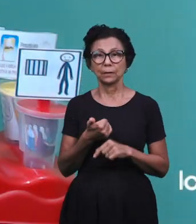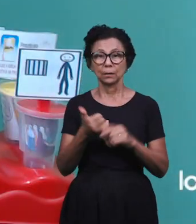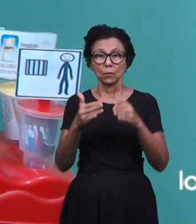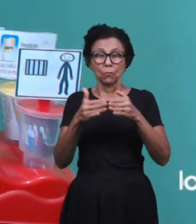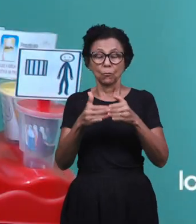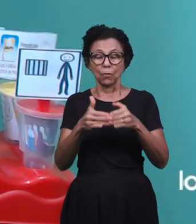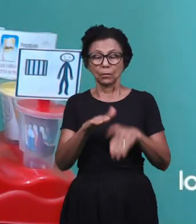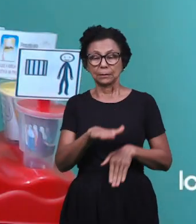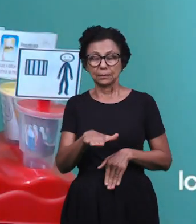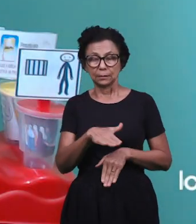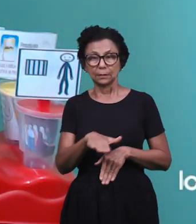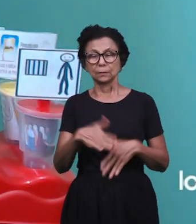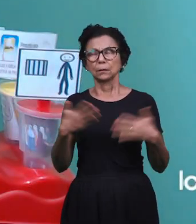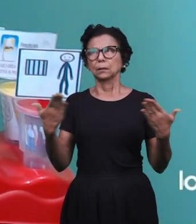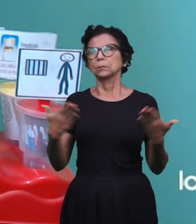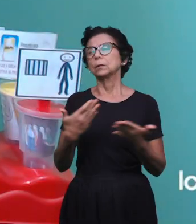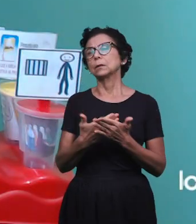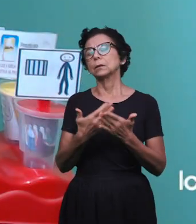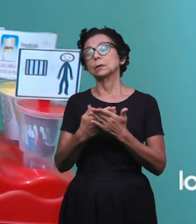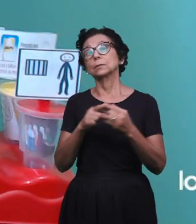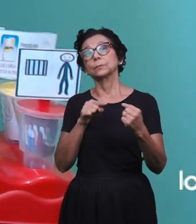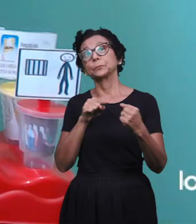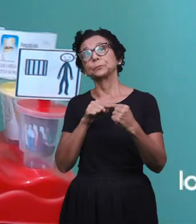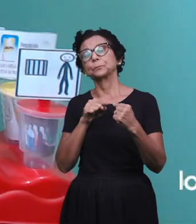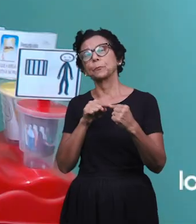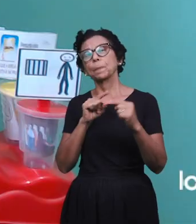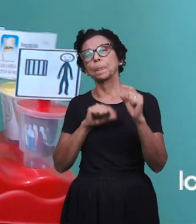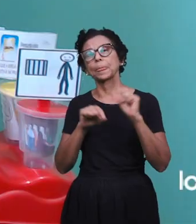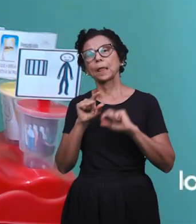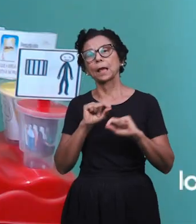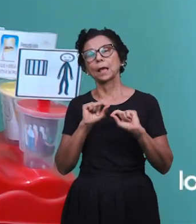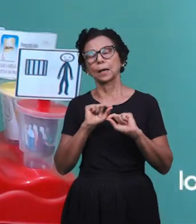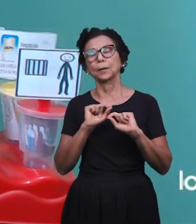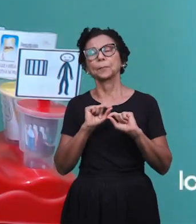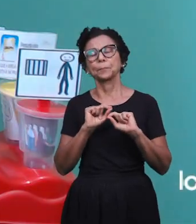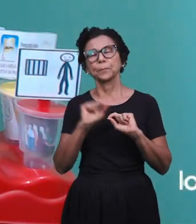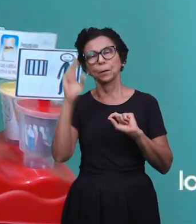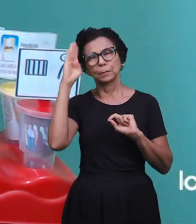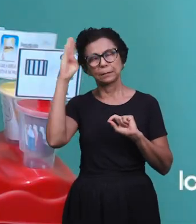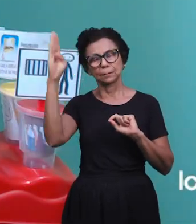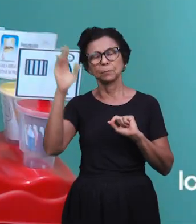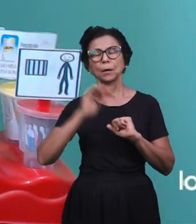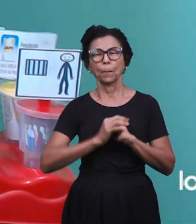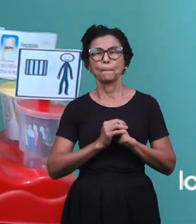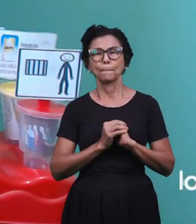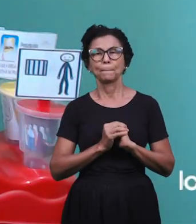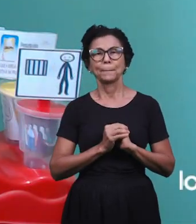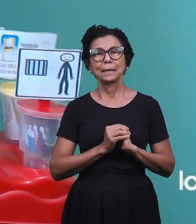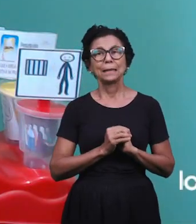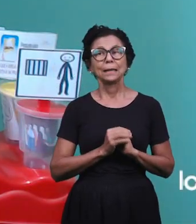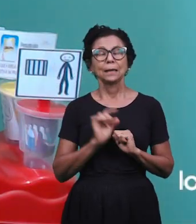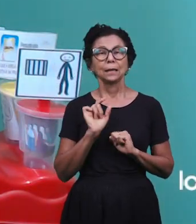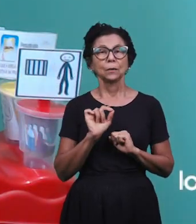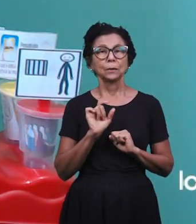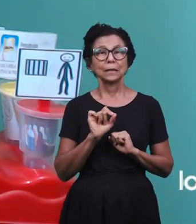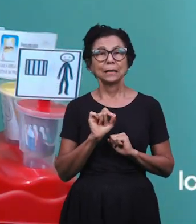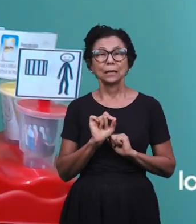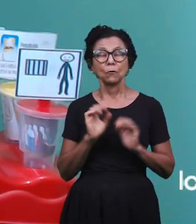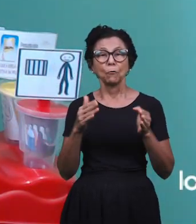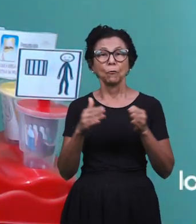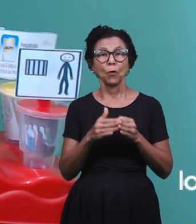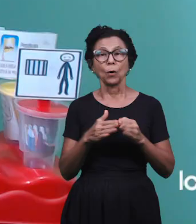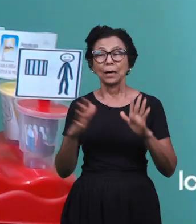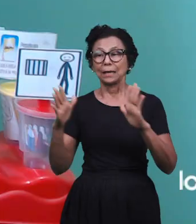de hoje, o objetivo é falar que o objetivo central para todas as classes é falar que a igreja, nós